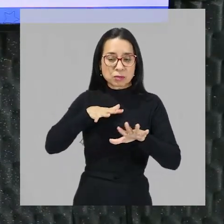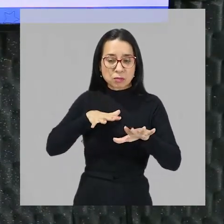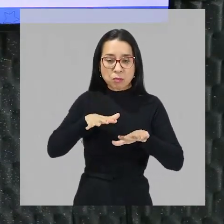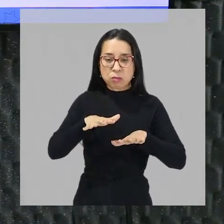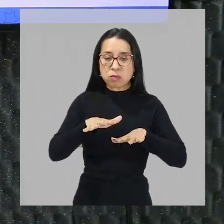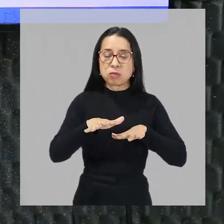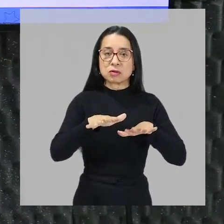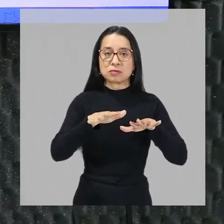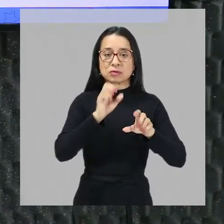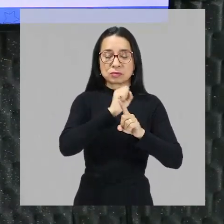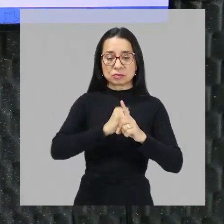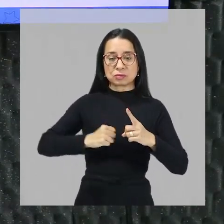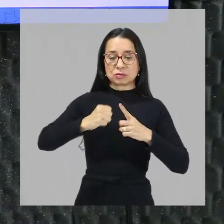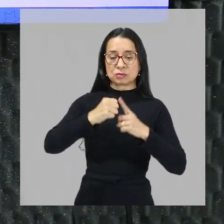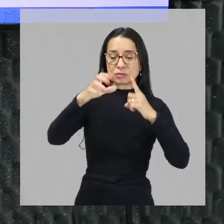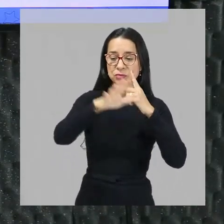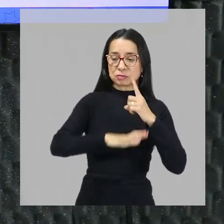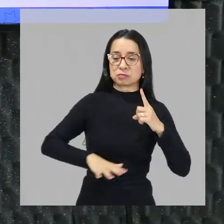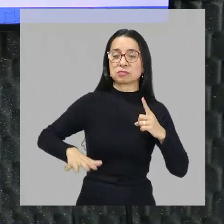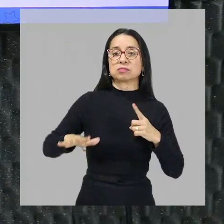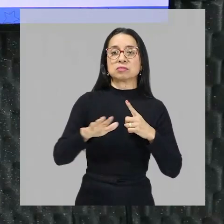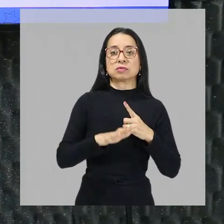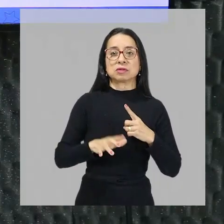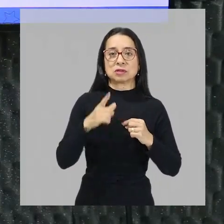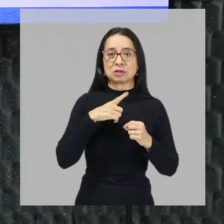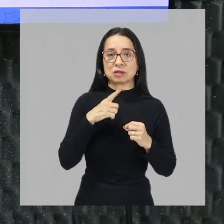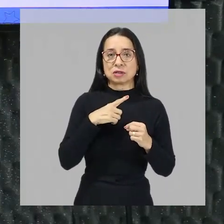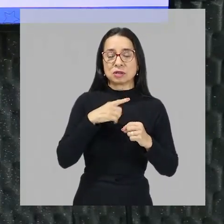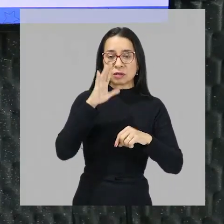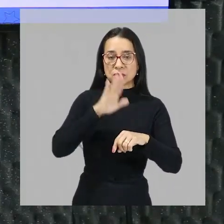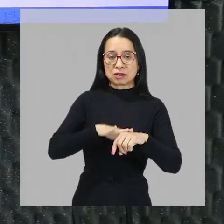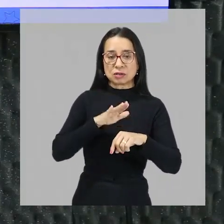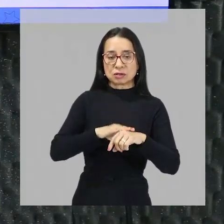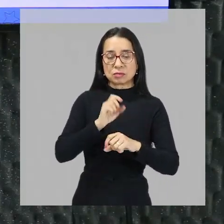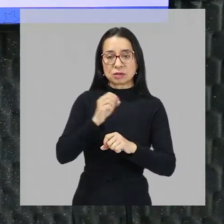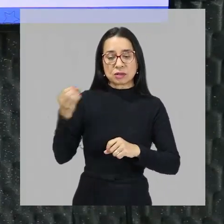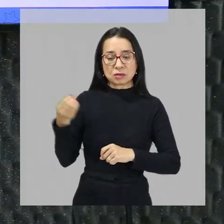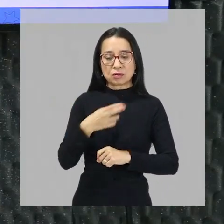manifestações sociais que tivemos na chamada